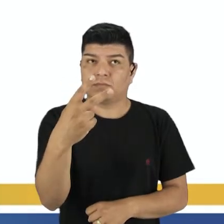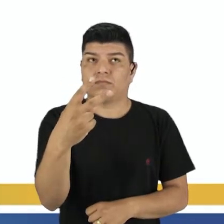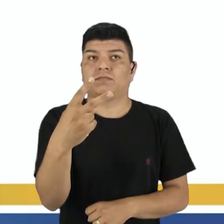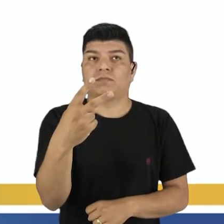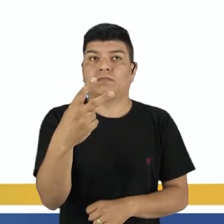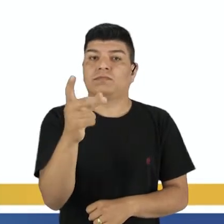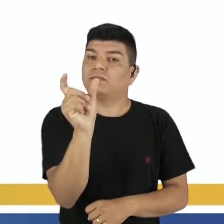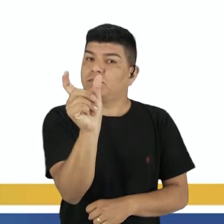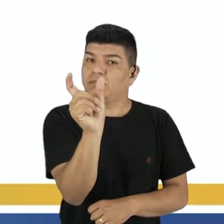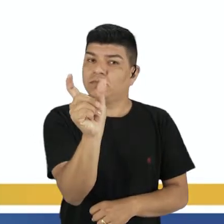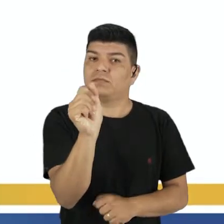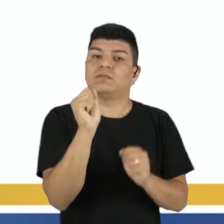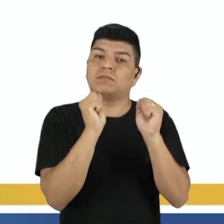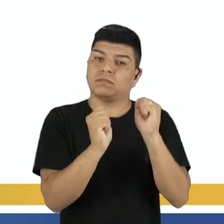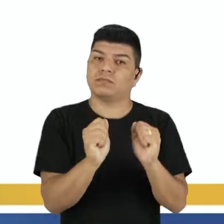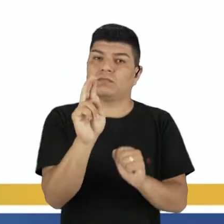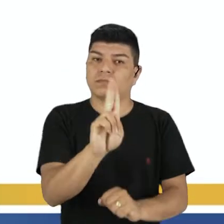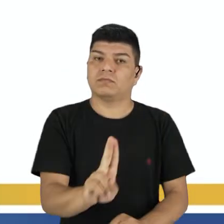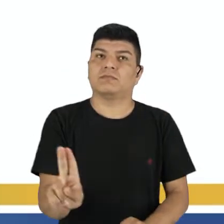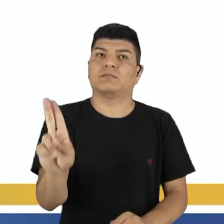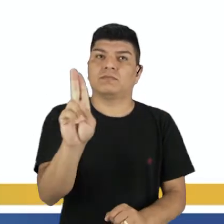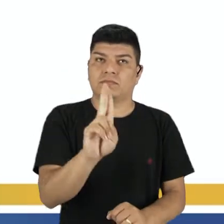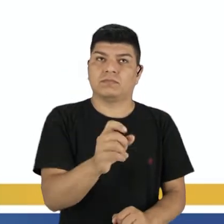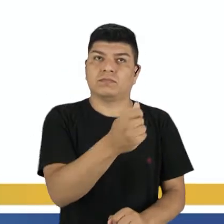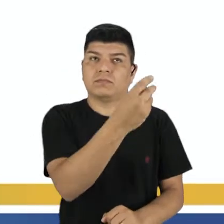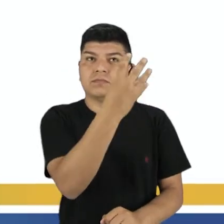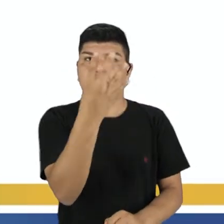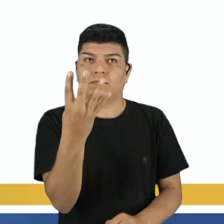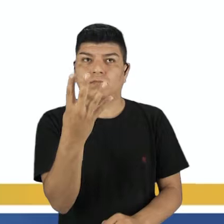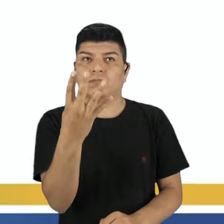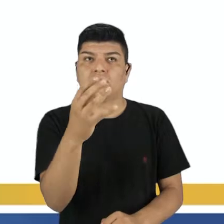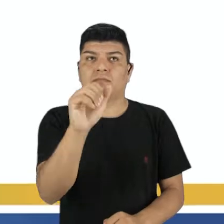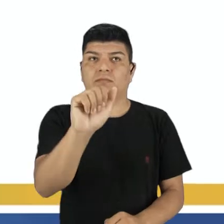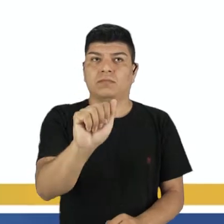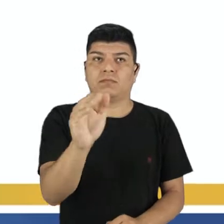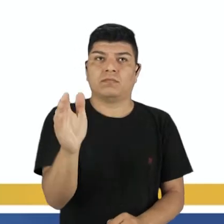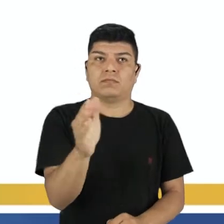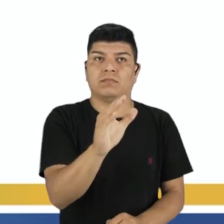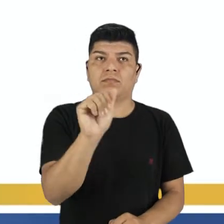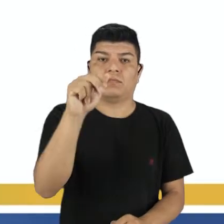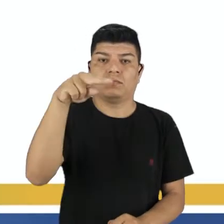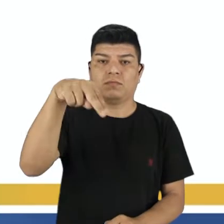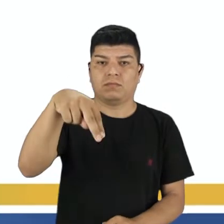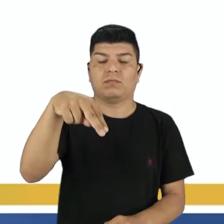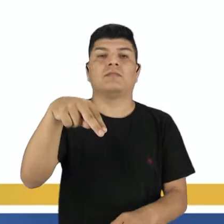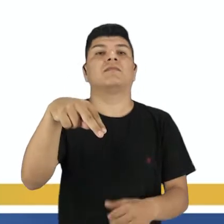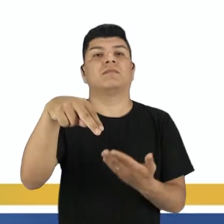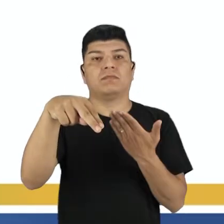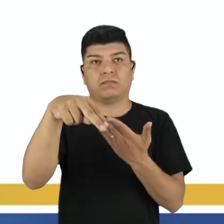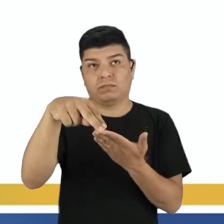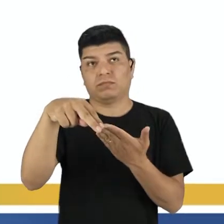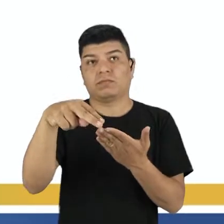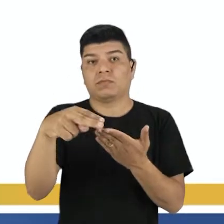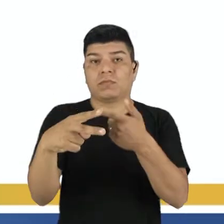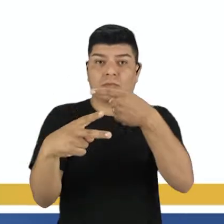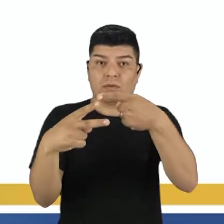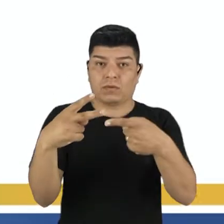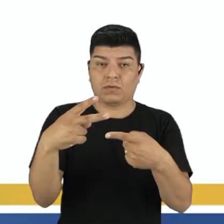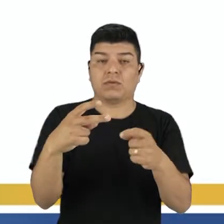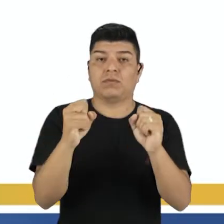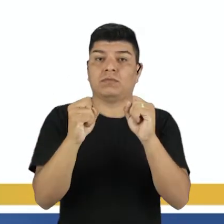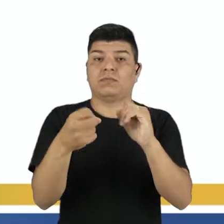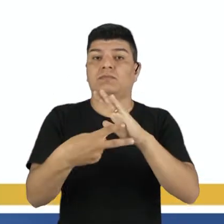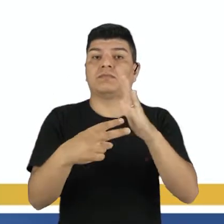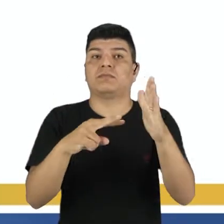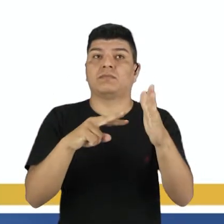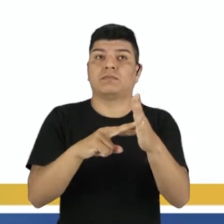as duas palavrinhas que nós podemos usar para contáveis, que é o a e o an. A e an, pessoal, os dois